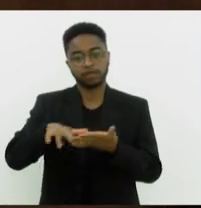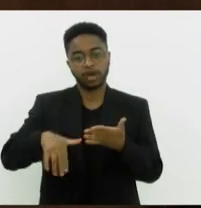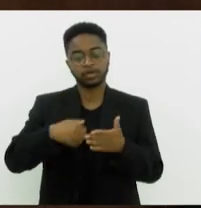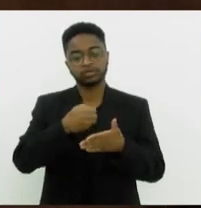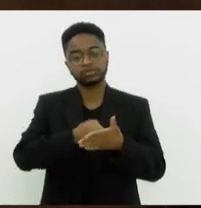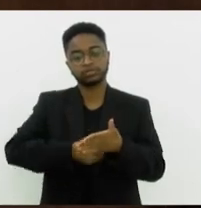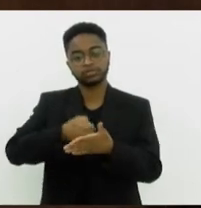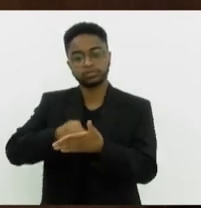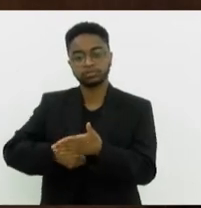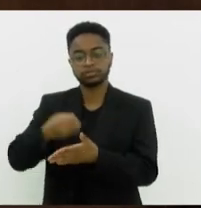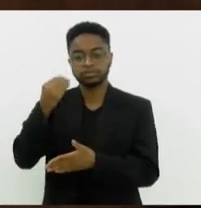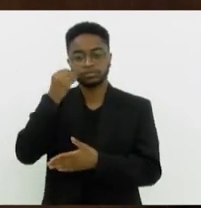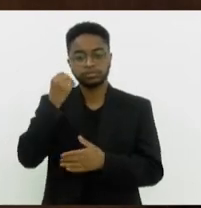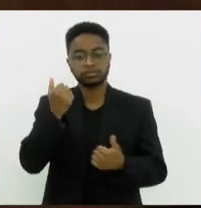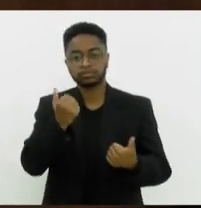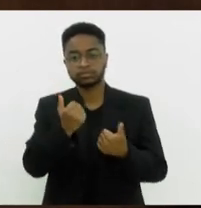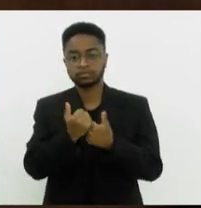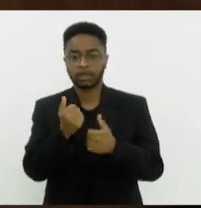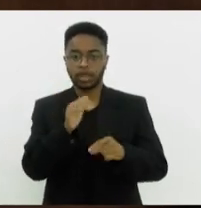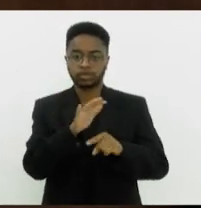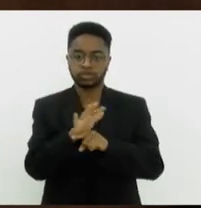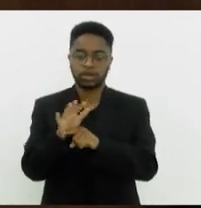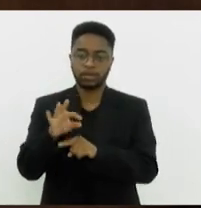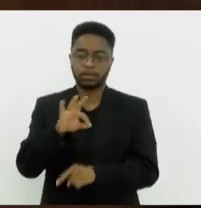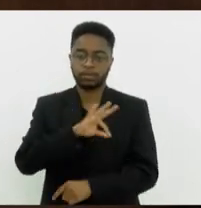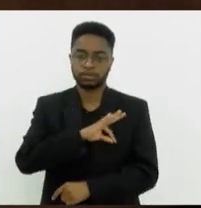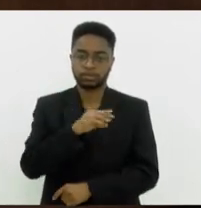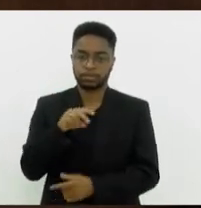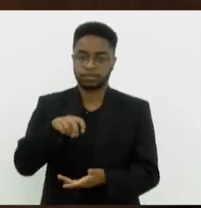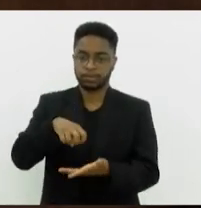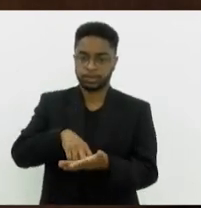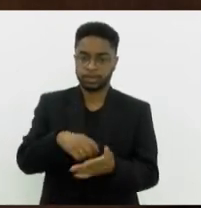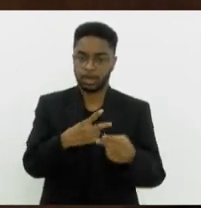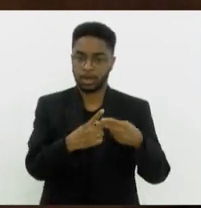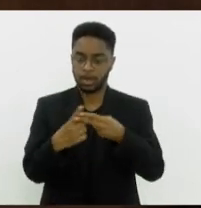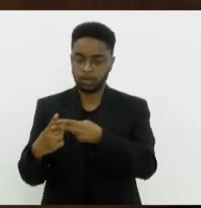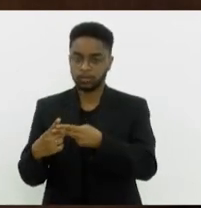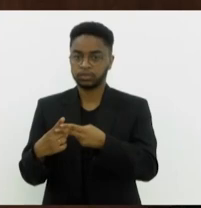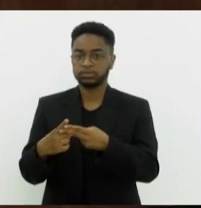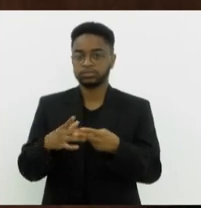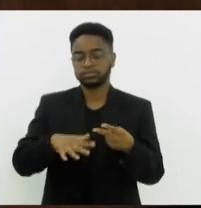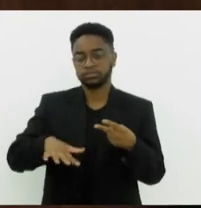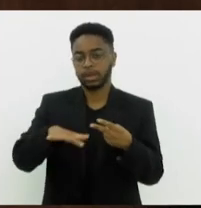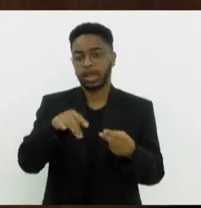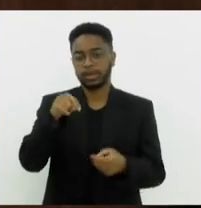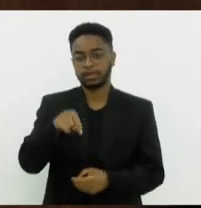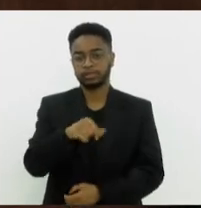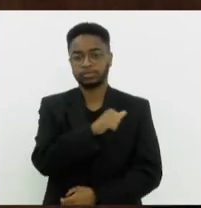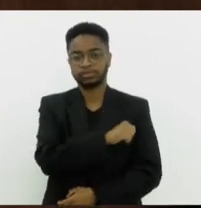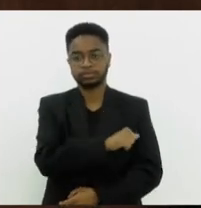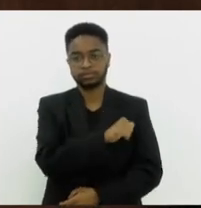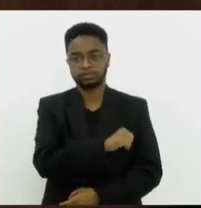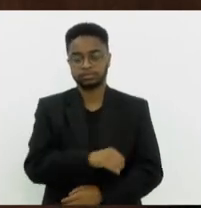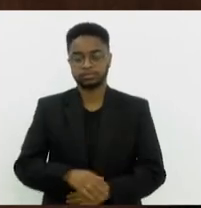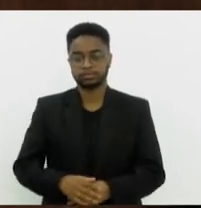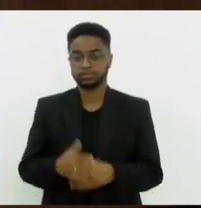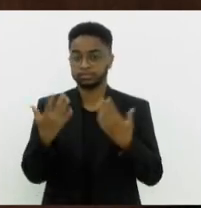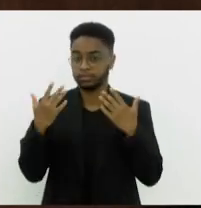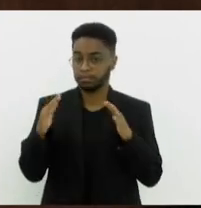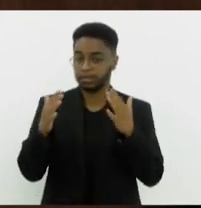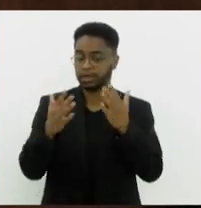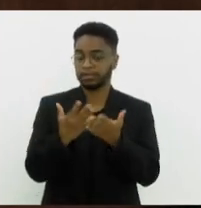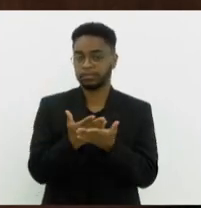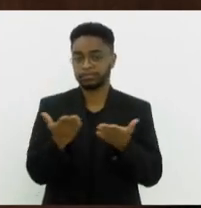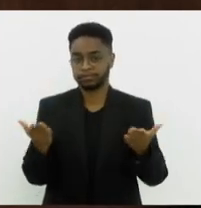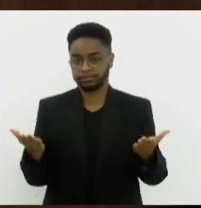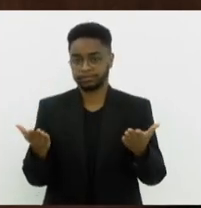a favor da Polícia Penal, das Forças de Segurança, no modo geral, aqui no Estado do Rio de Janeiro. Então, parabéns para